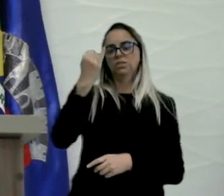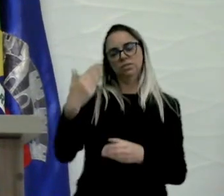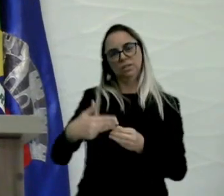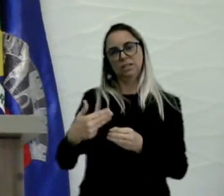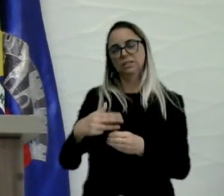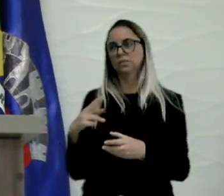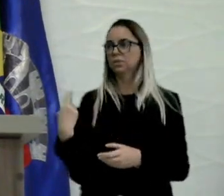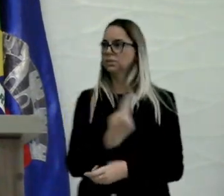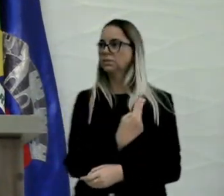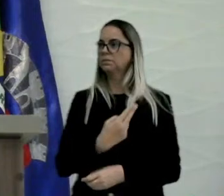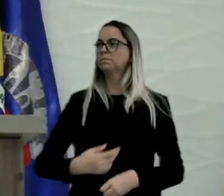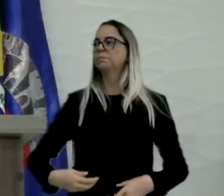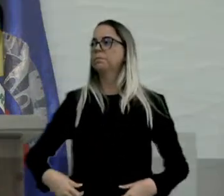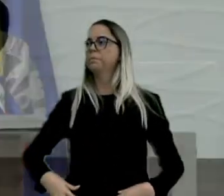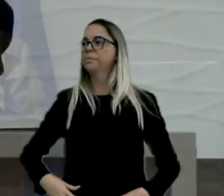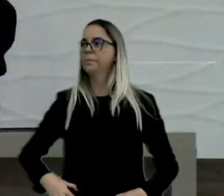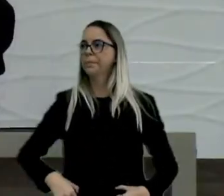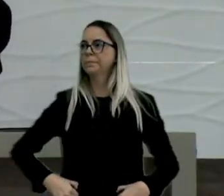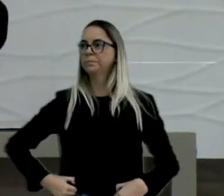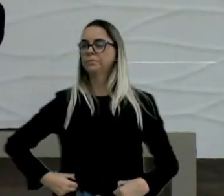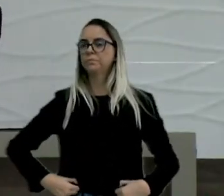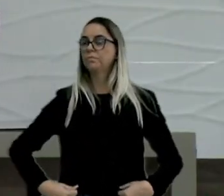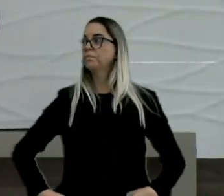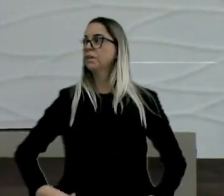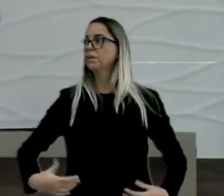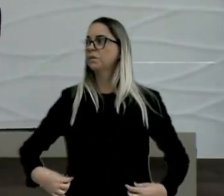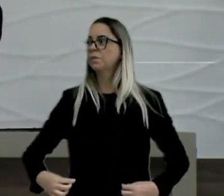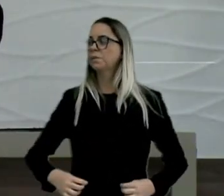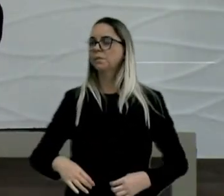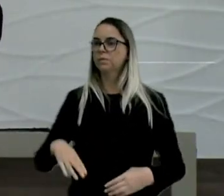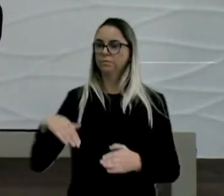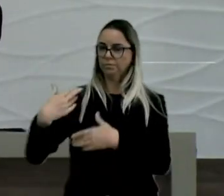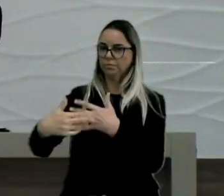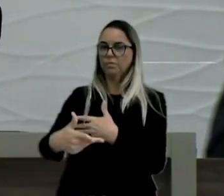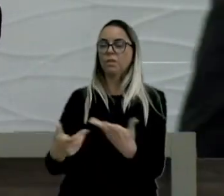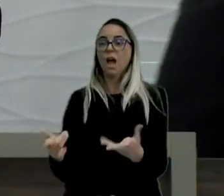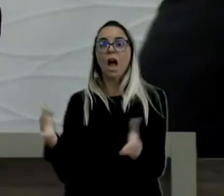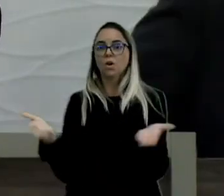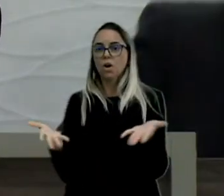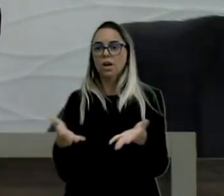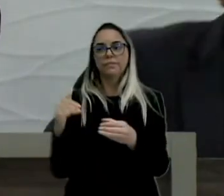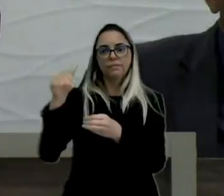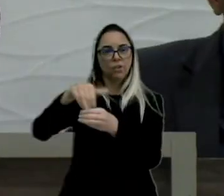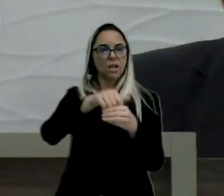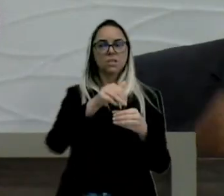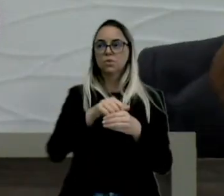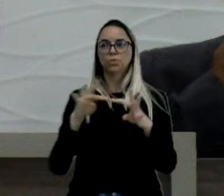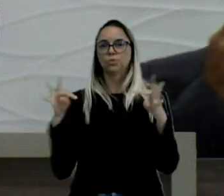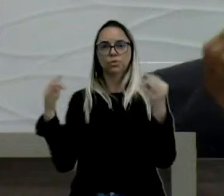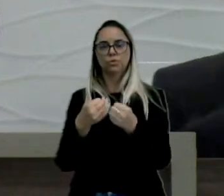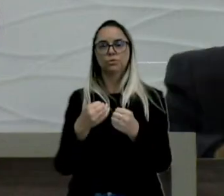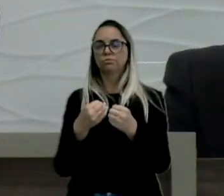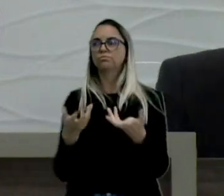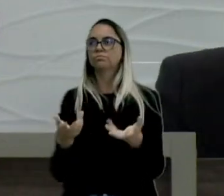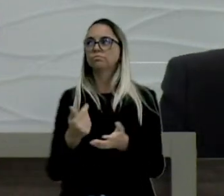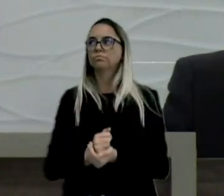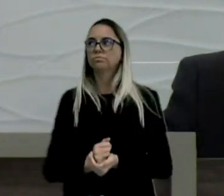município continue discussão Vamos colocar em votação vamos votar todo